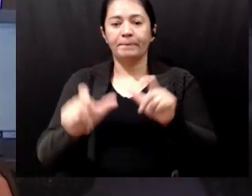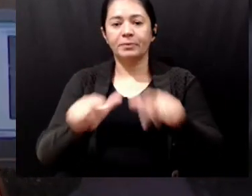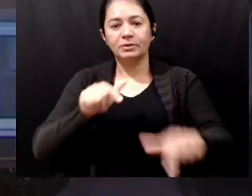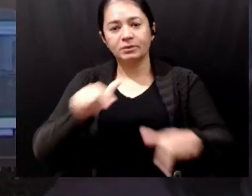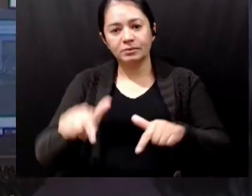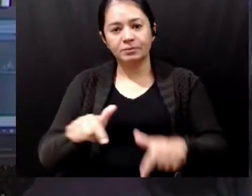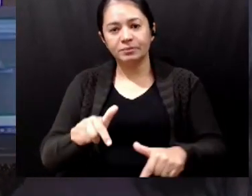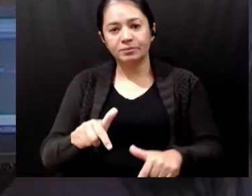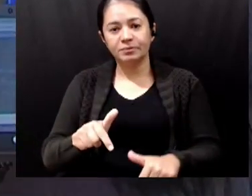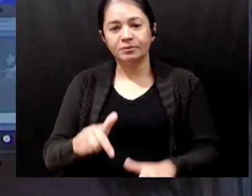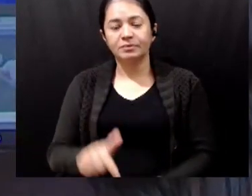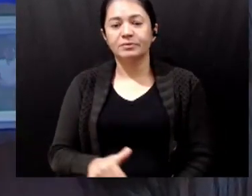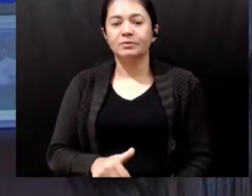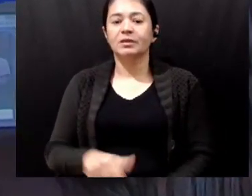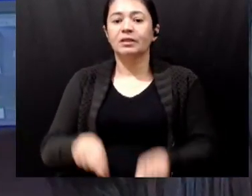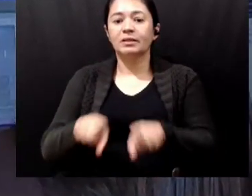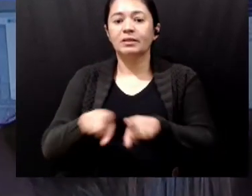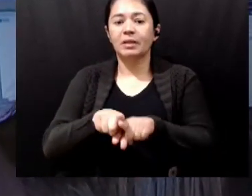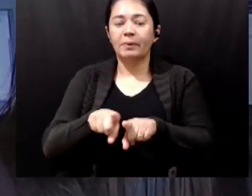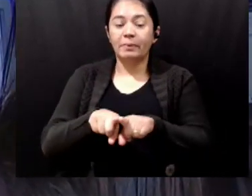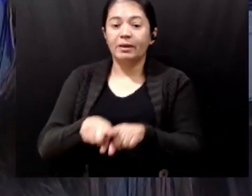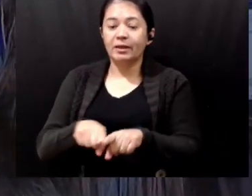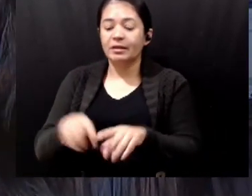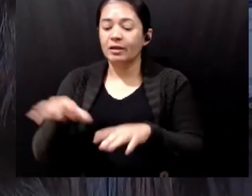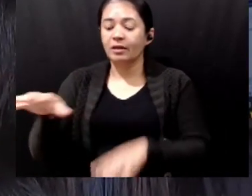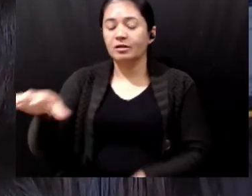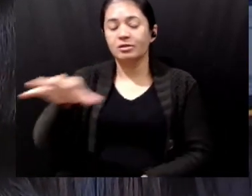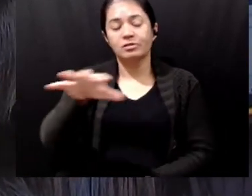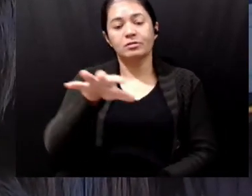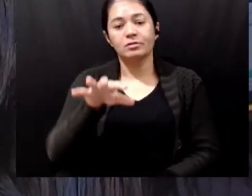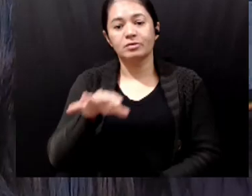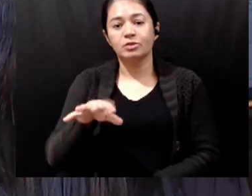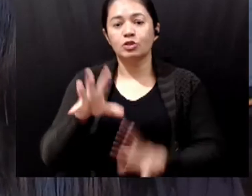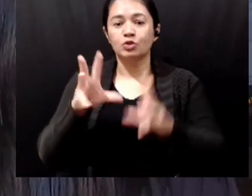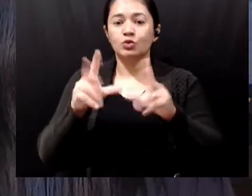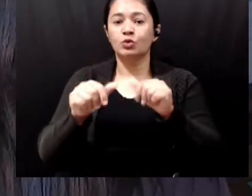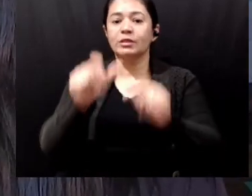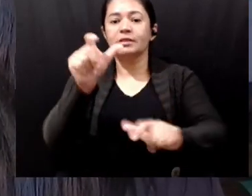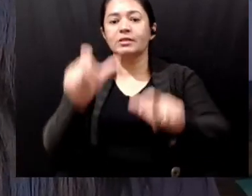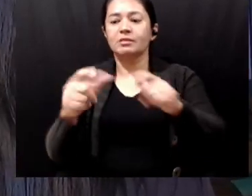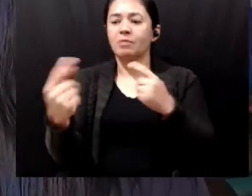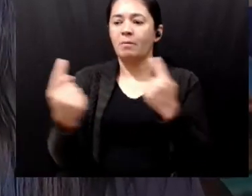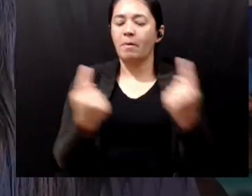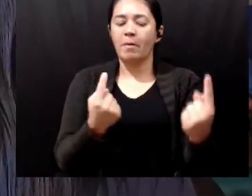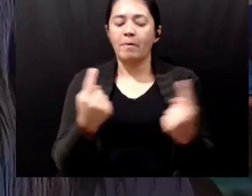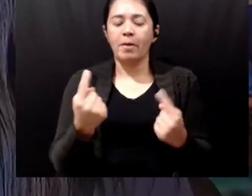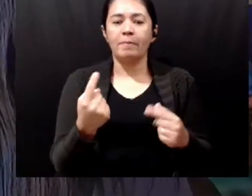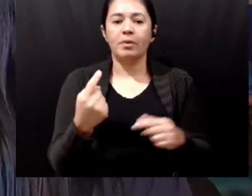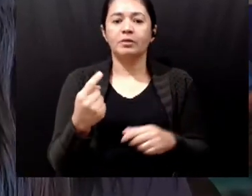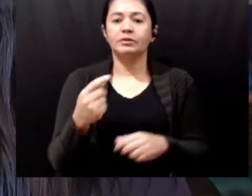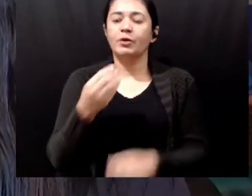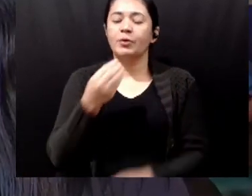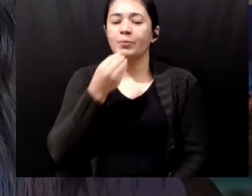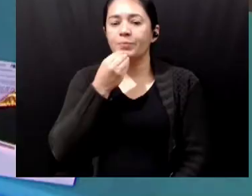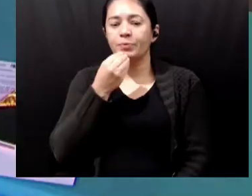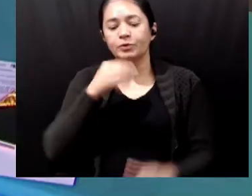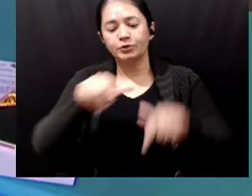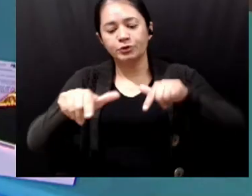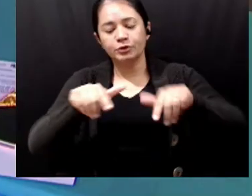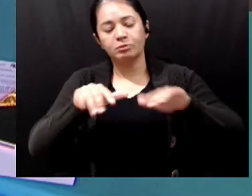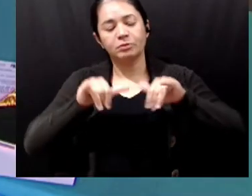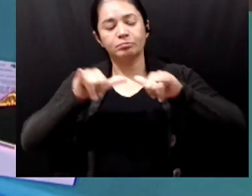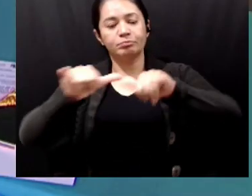entrevistando trabalhadores também da região, mas também todas as pessoas que vierem em busca da oportunidade desses supermercados. Então, vai